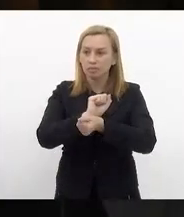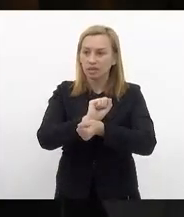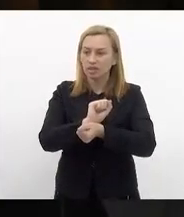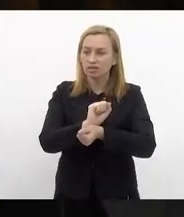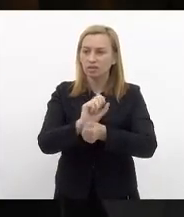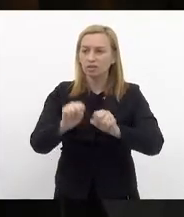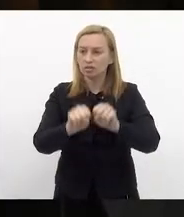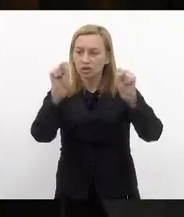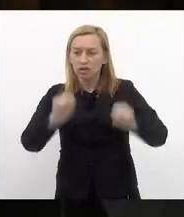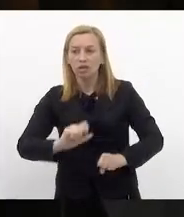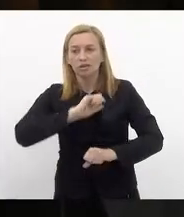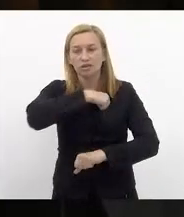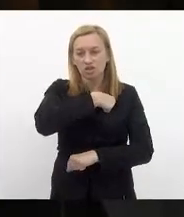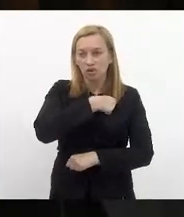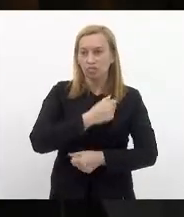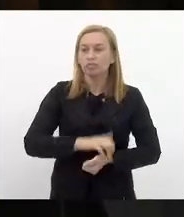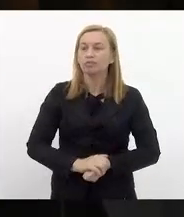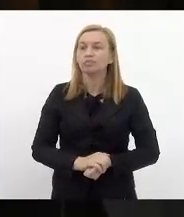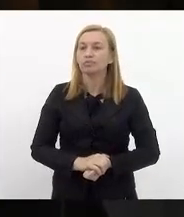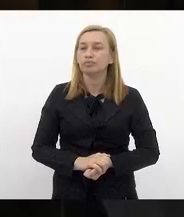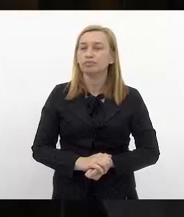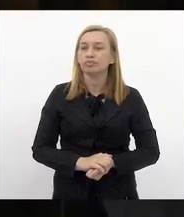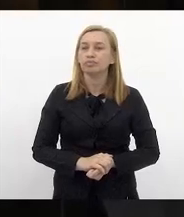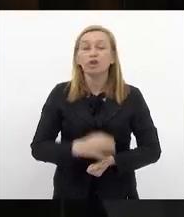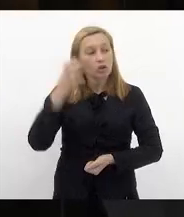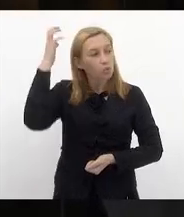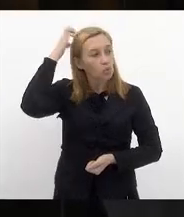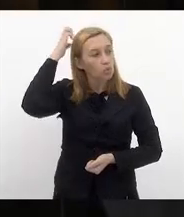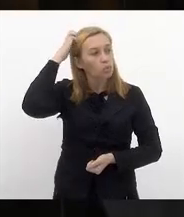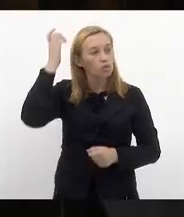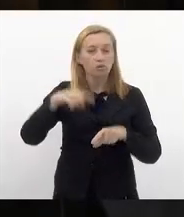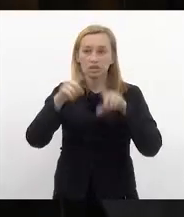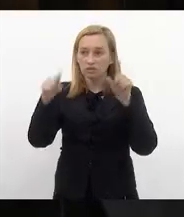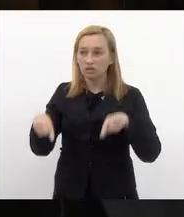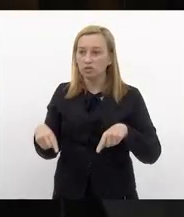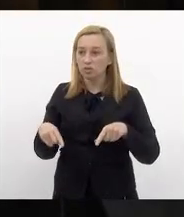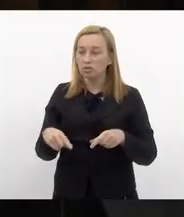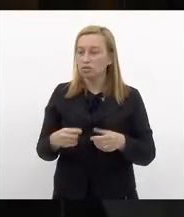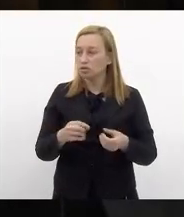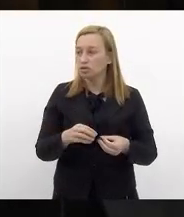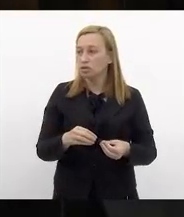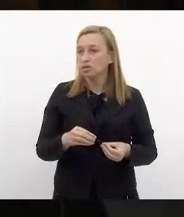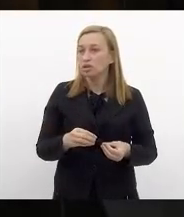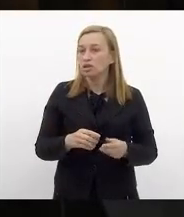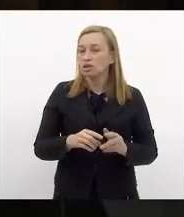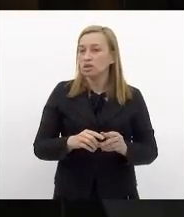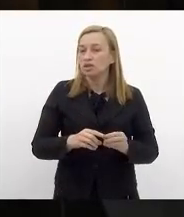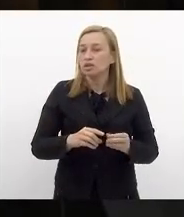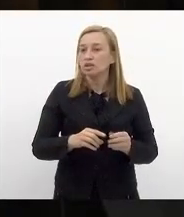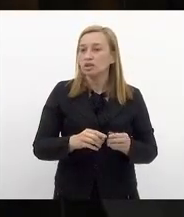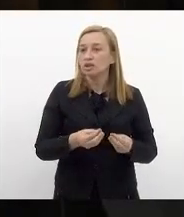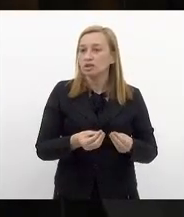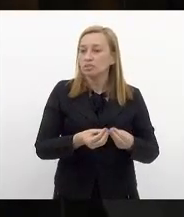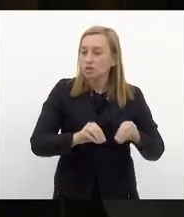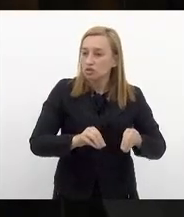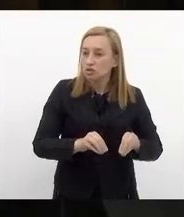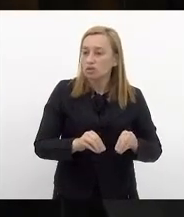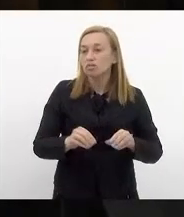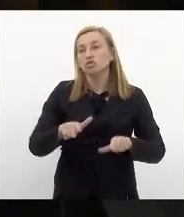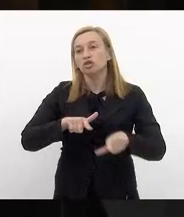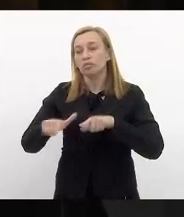de recuperação fiscal, ele penaliza os servidores, desmonta os serviços públicos e vai